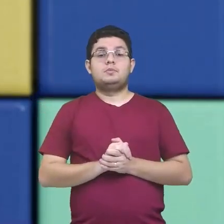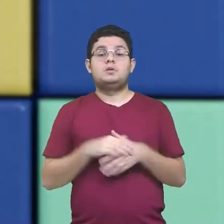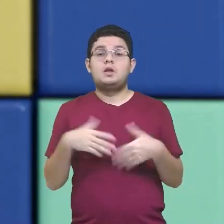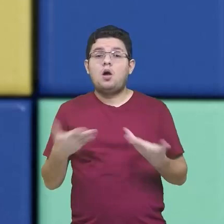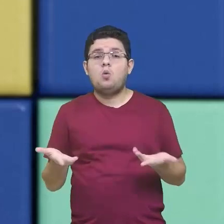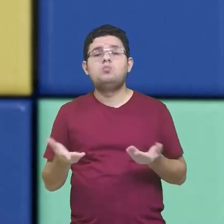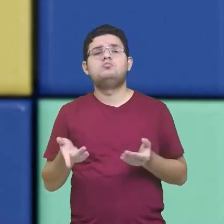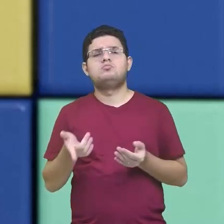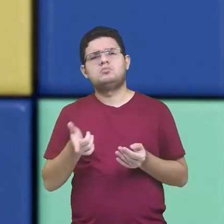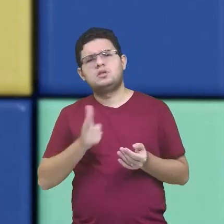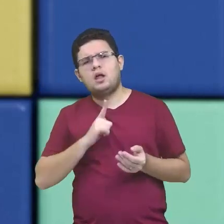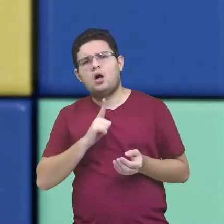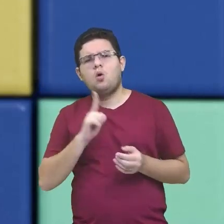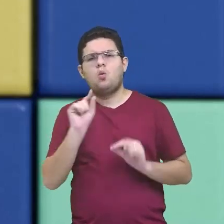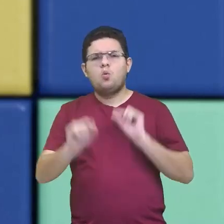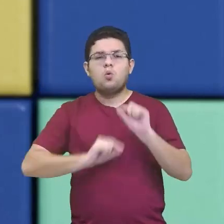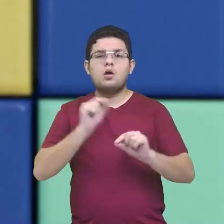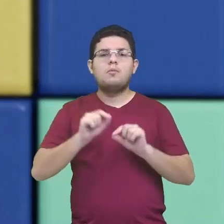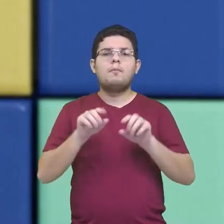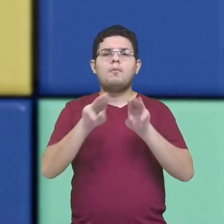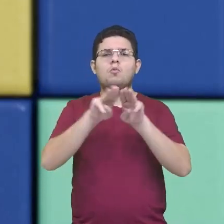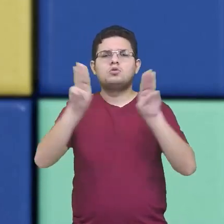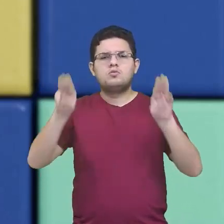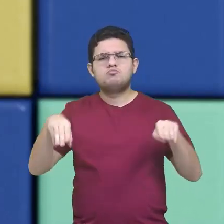aí museus que contam a